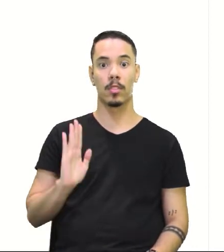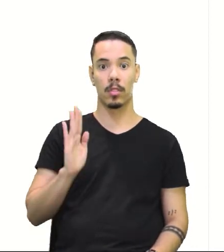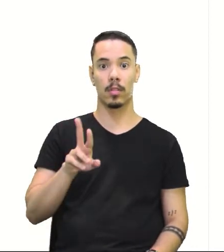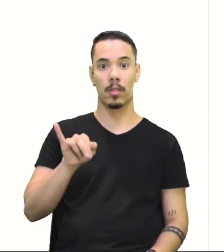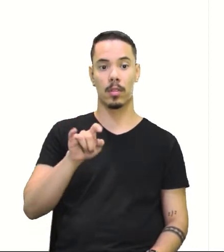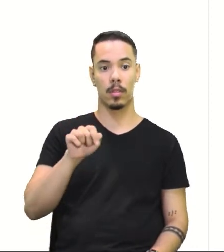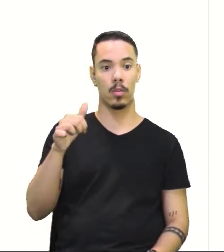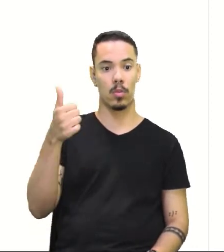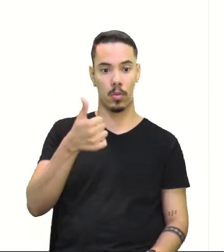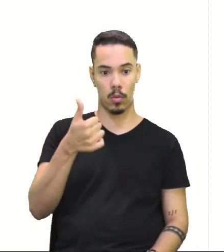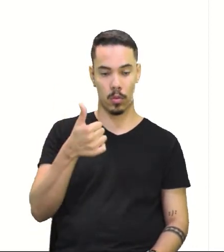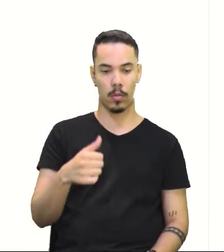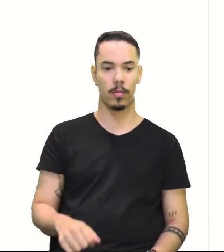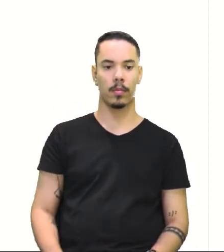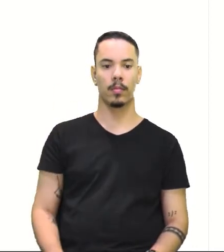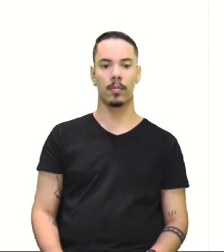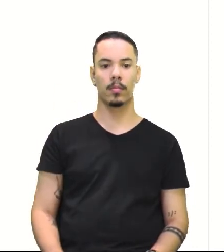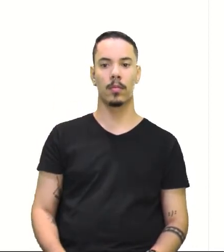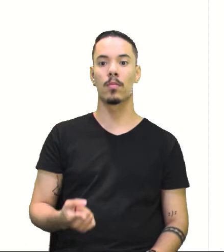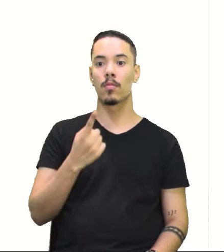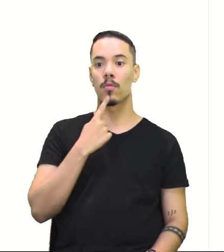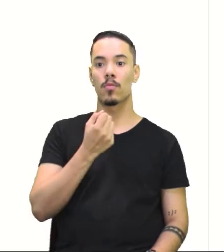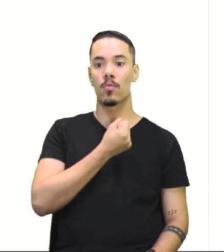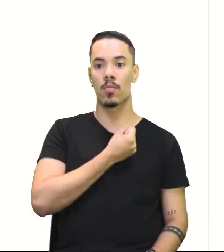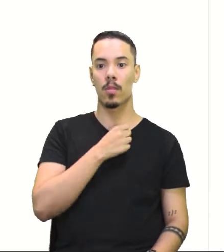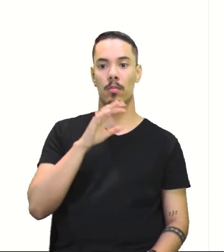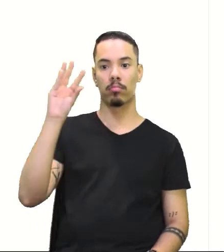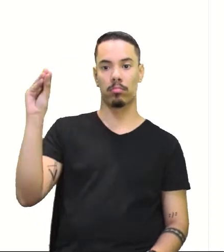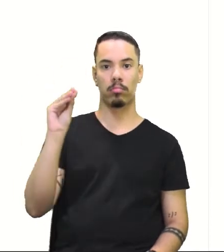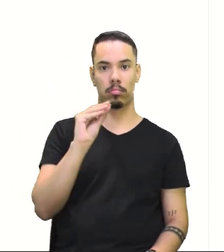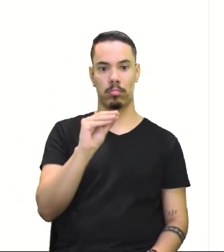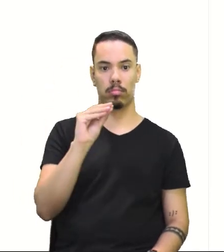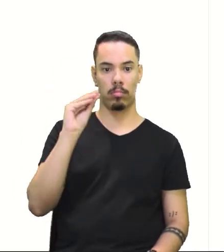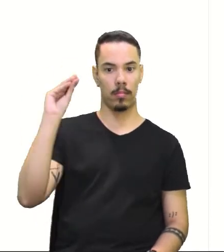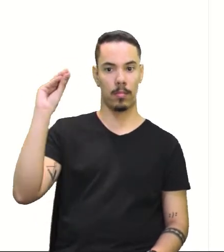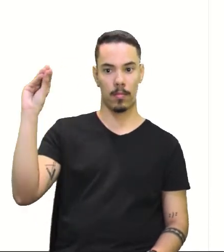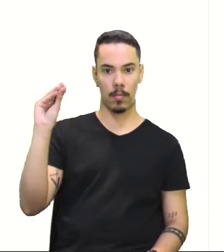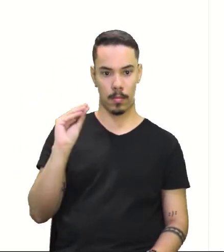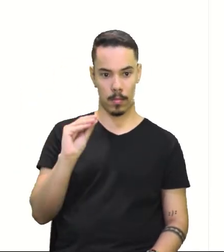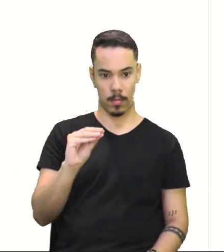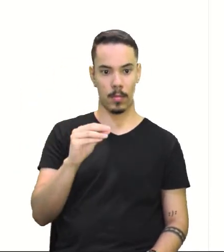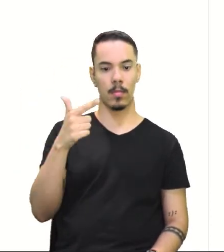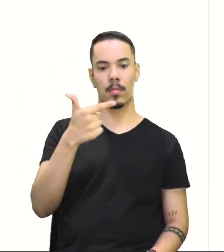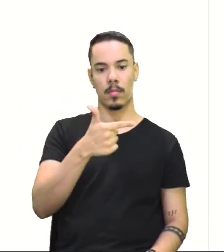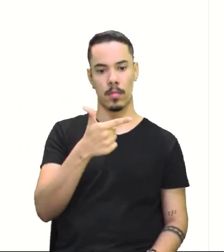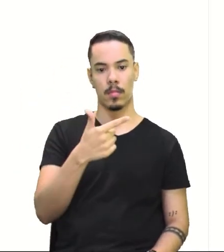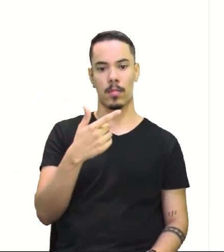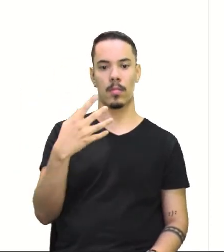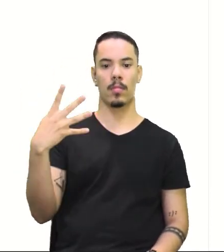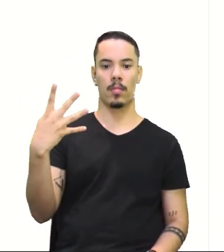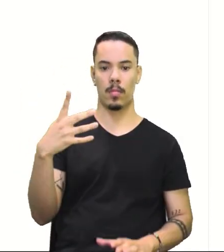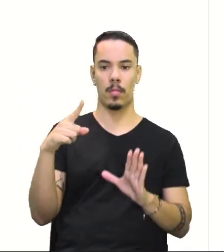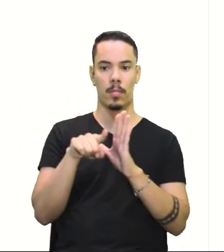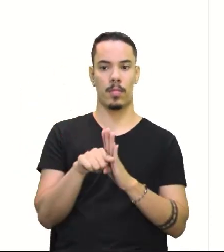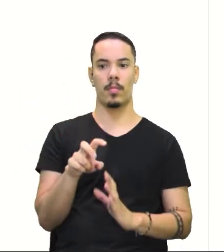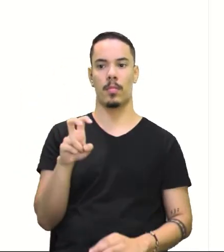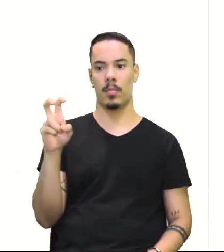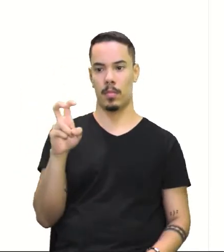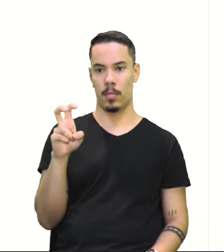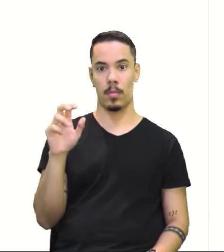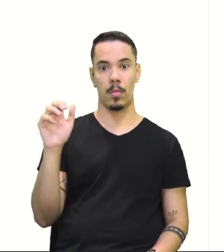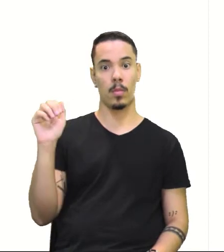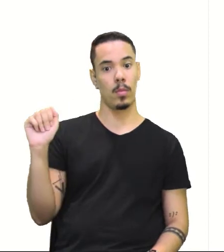coeficientes. 2 para o x ao cubo, 4 para x quadrado, menos 5 para x, está completinho também. Isso. E o